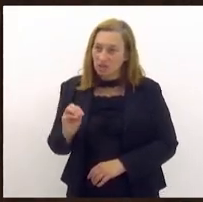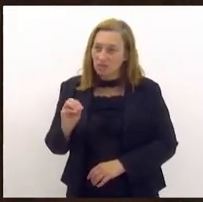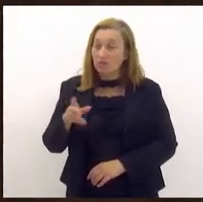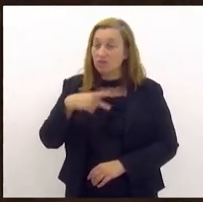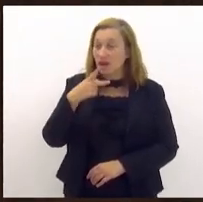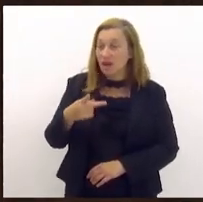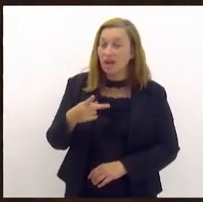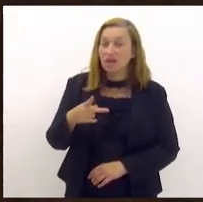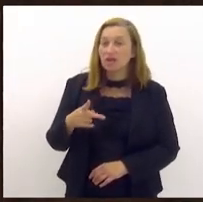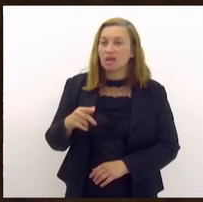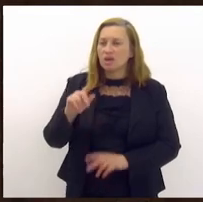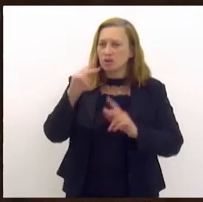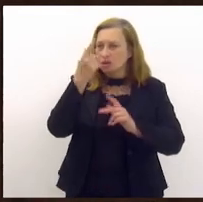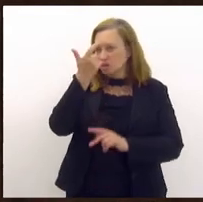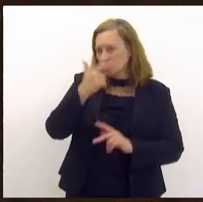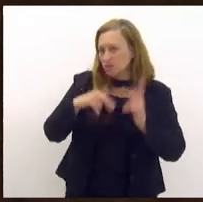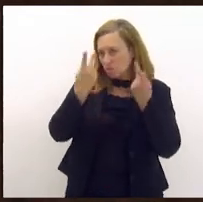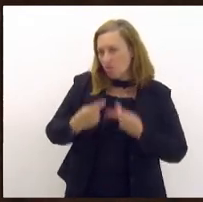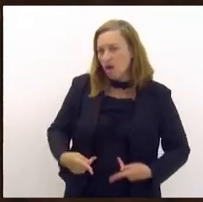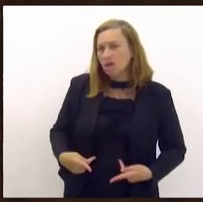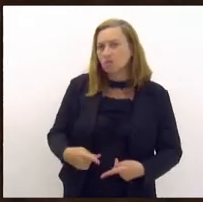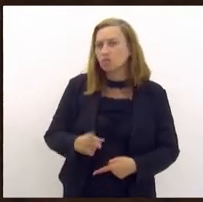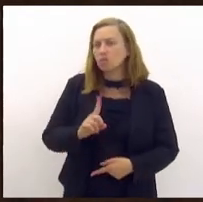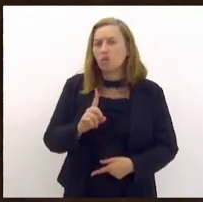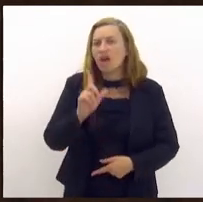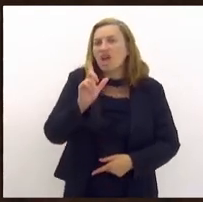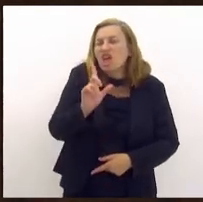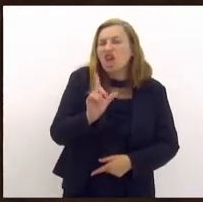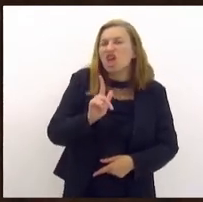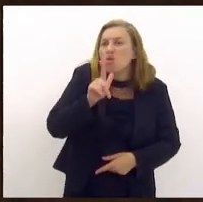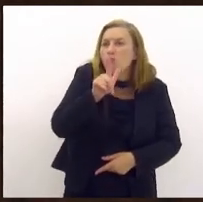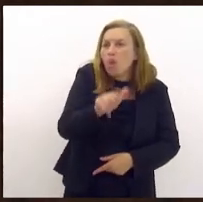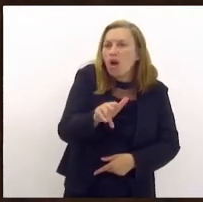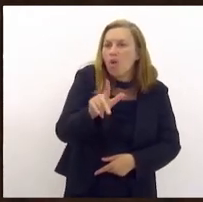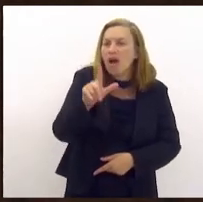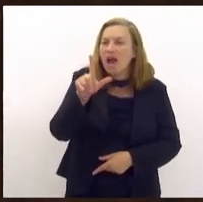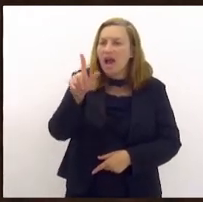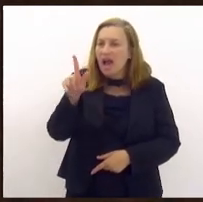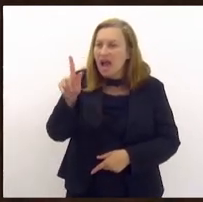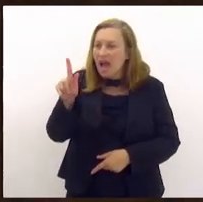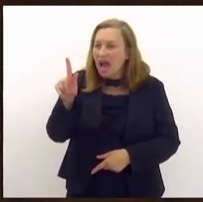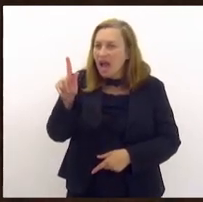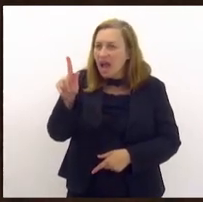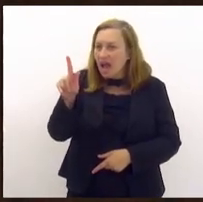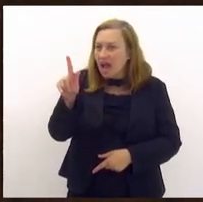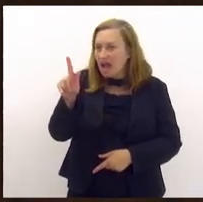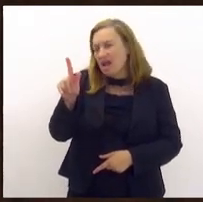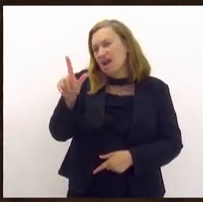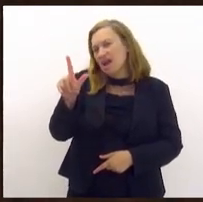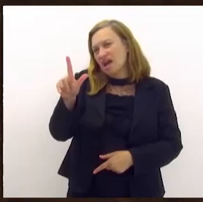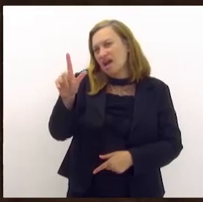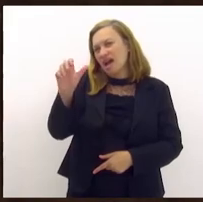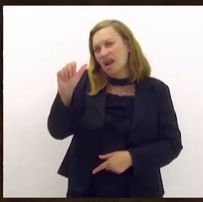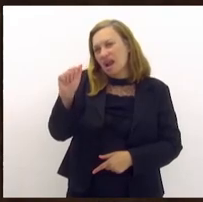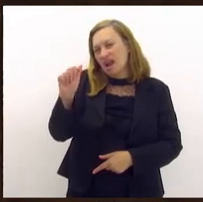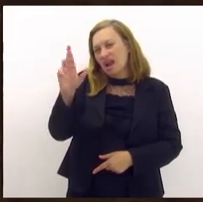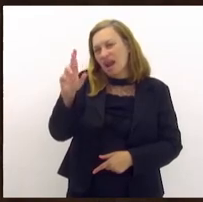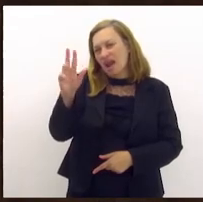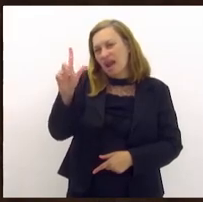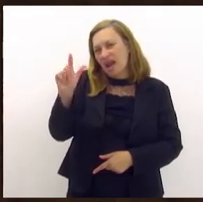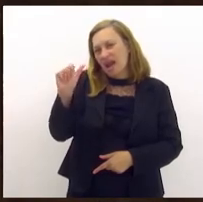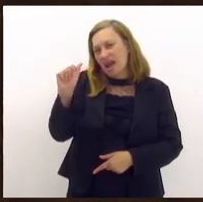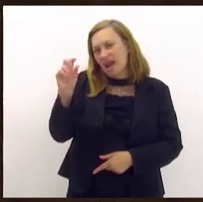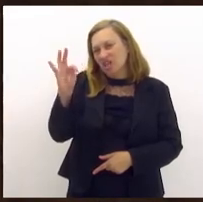então, acho que, esse projeto ele vai no sentido de reduzir